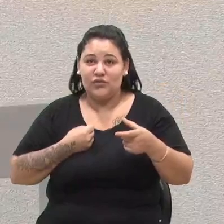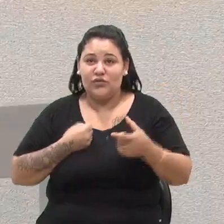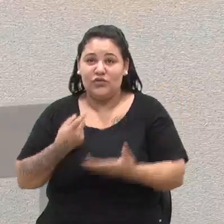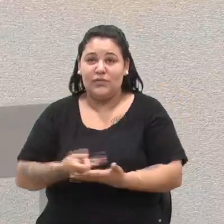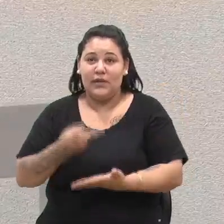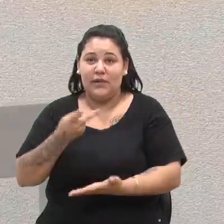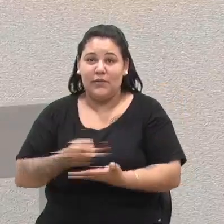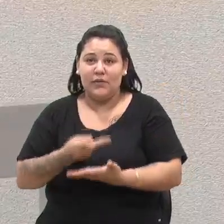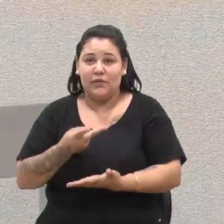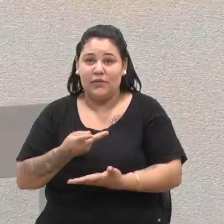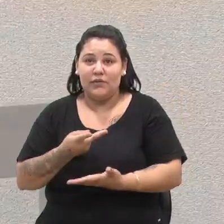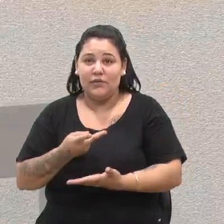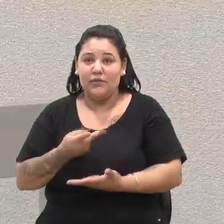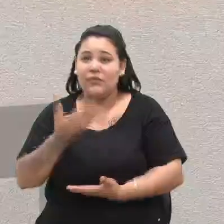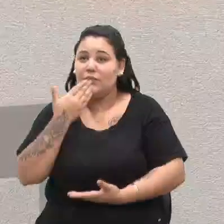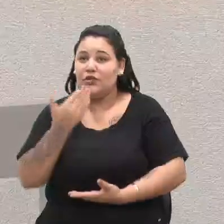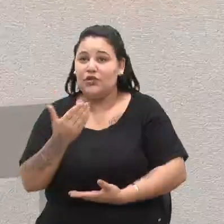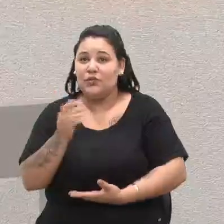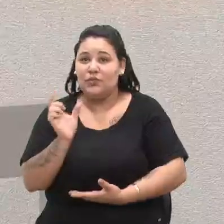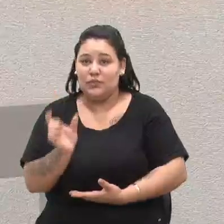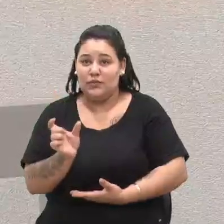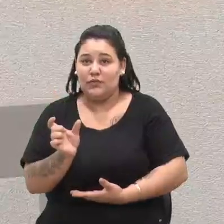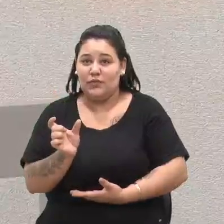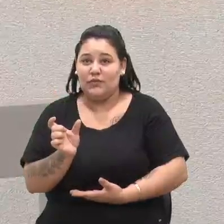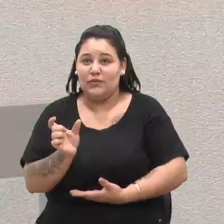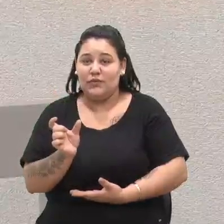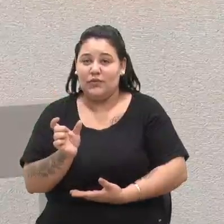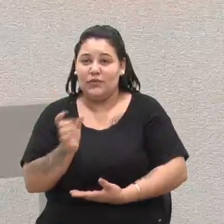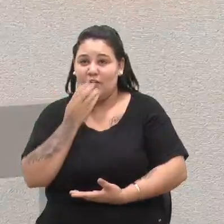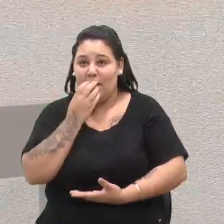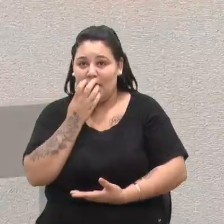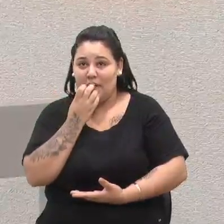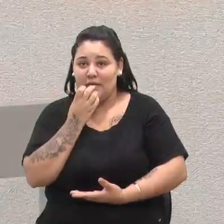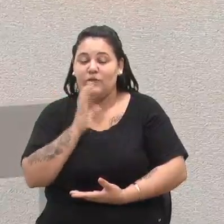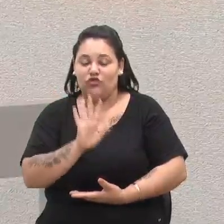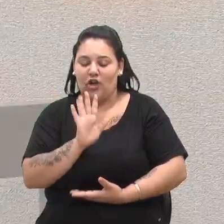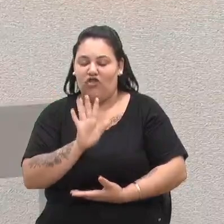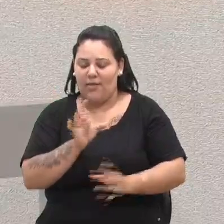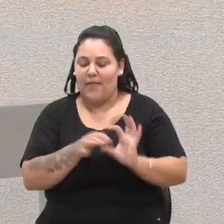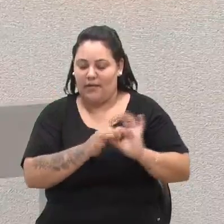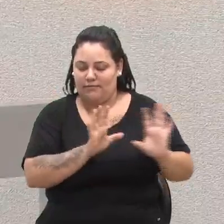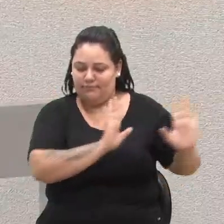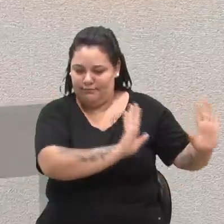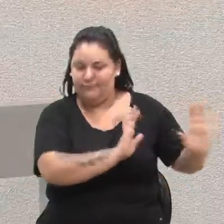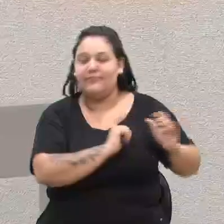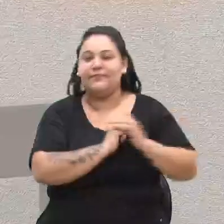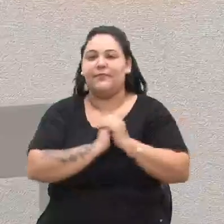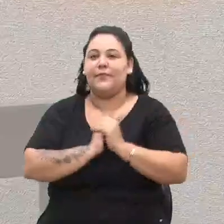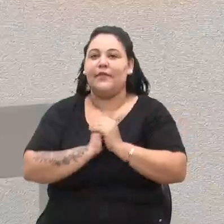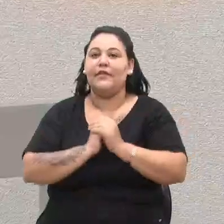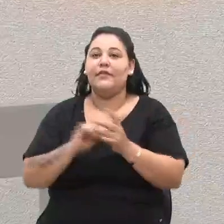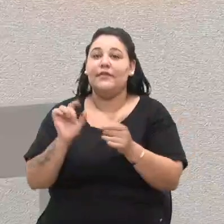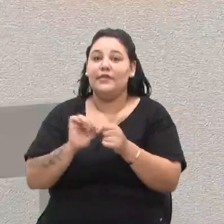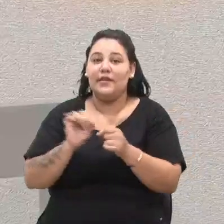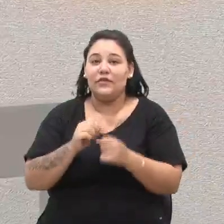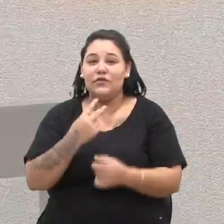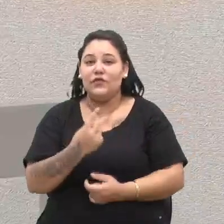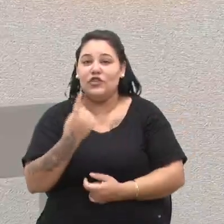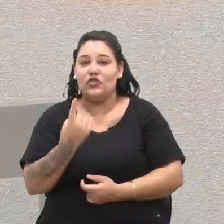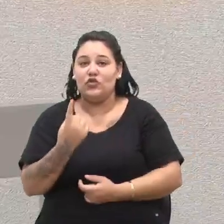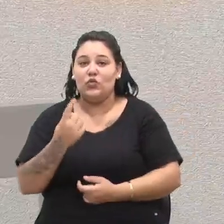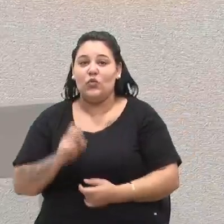vereador Camires. Sim, só já lhe dou a parte, colega. Foram realizados 21